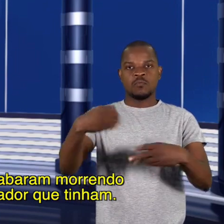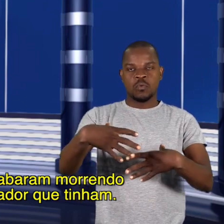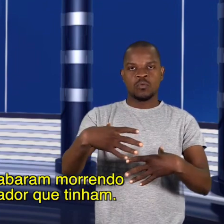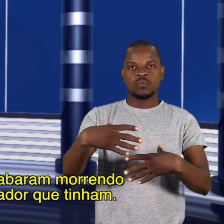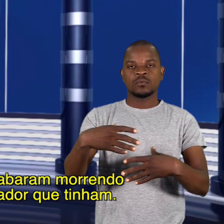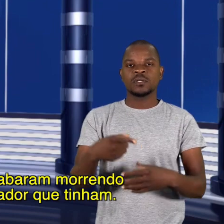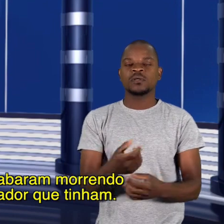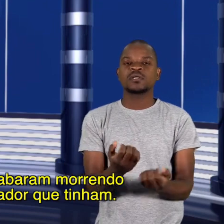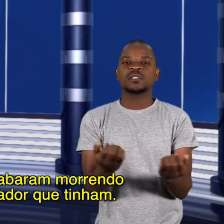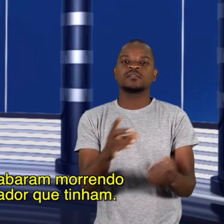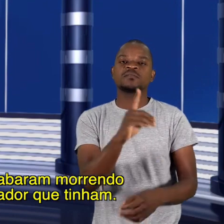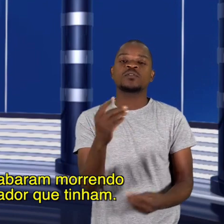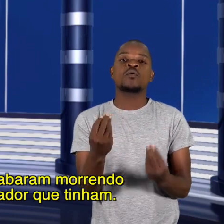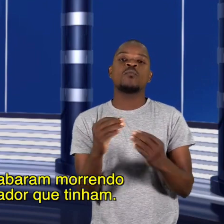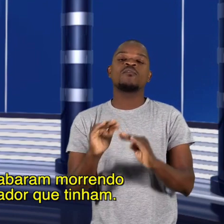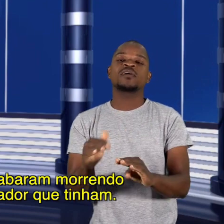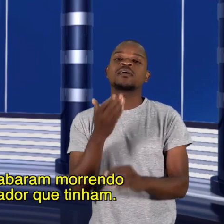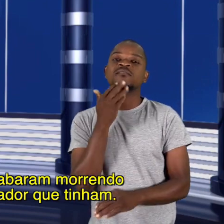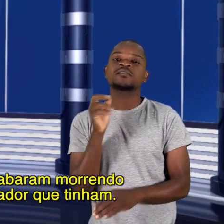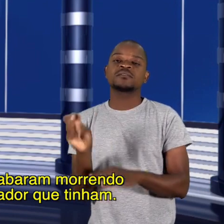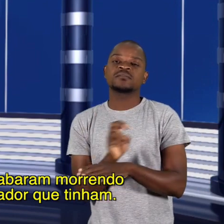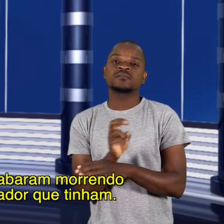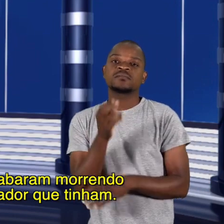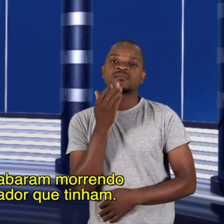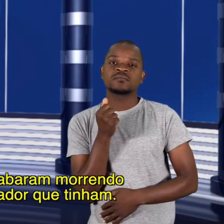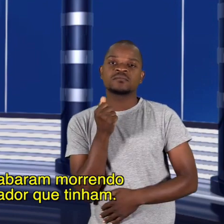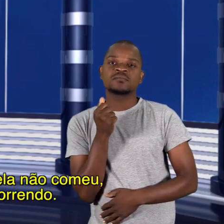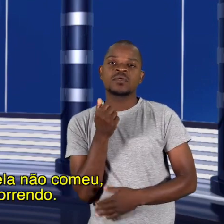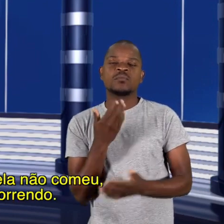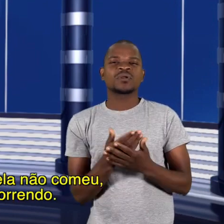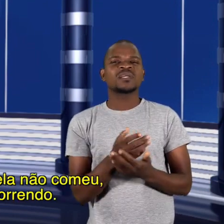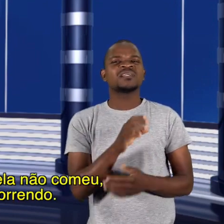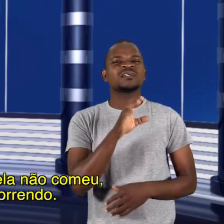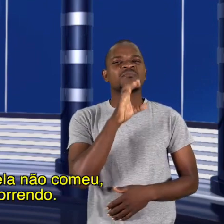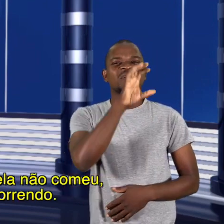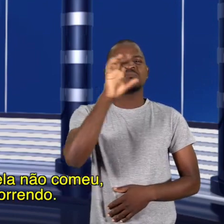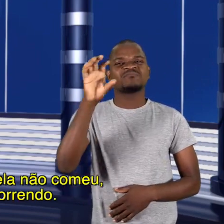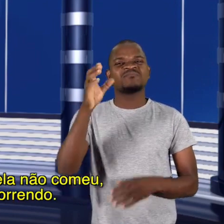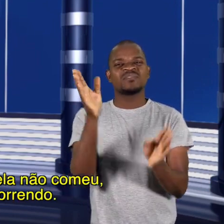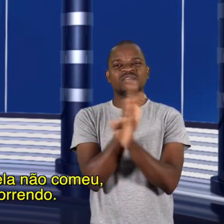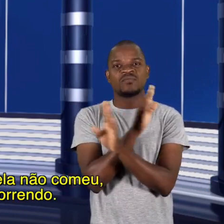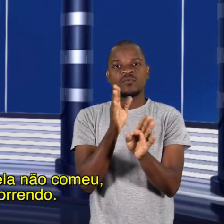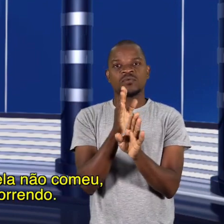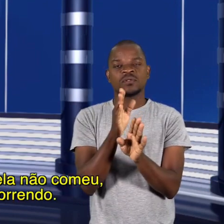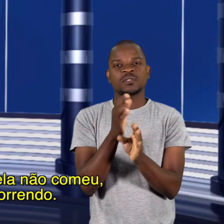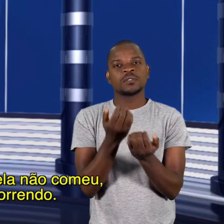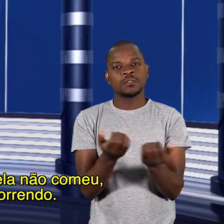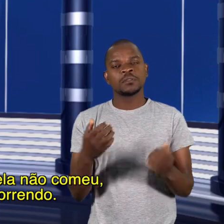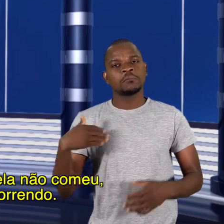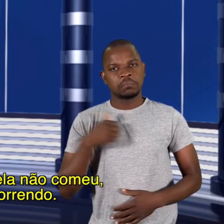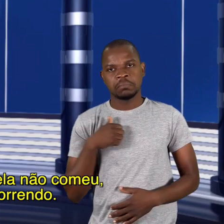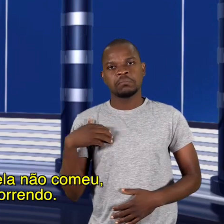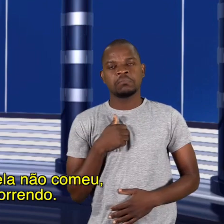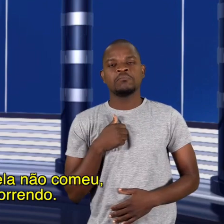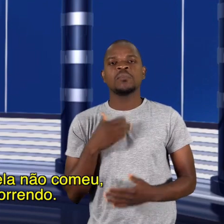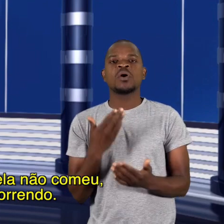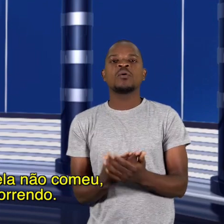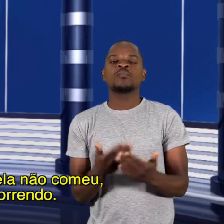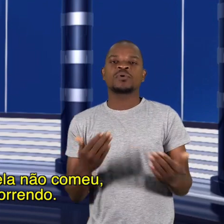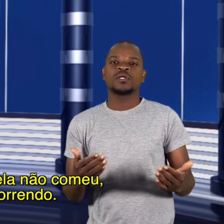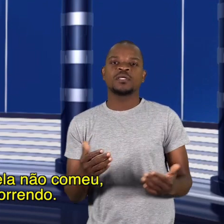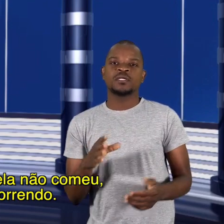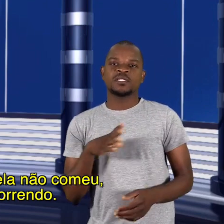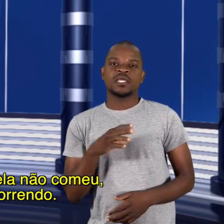cuidador que tinham acabaram sendo isolados por causa desta pandemia. Ninguém foi cuidar daquela criança não comeu não se